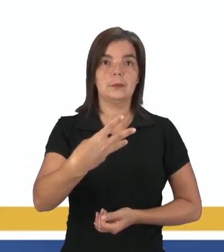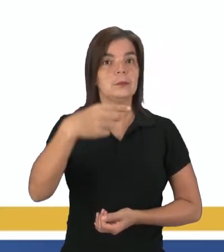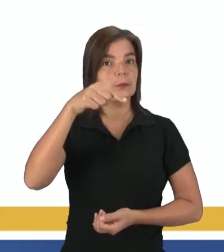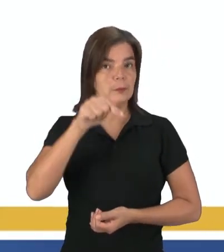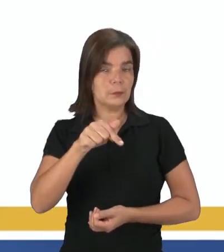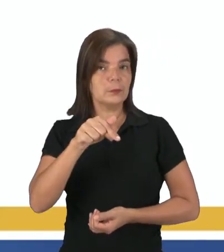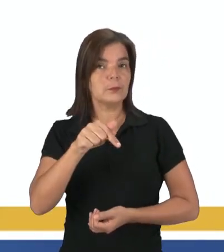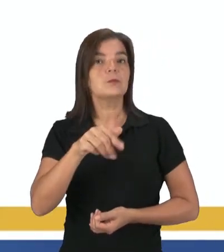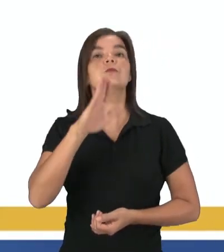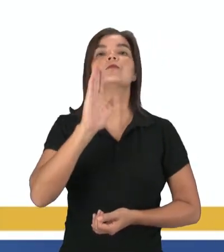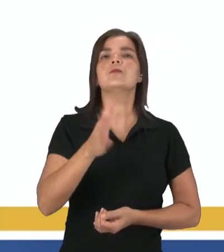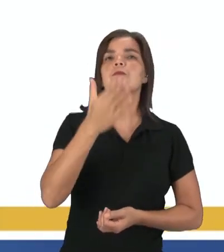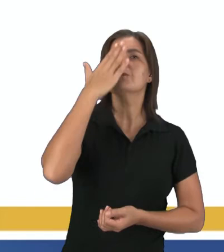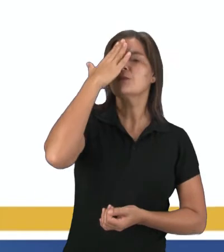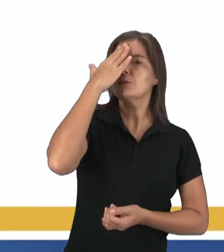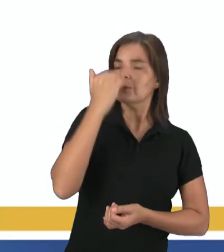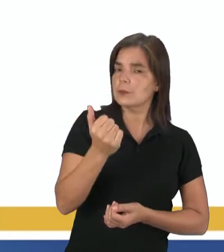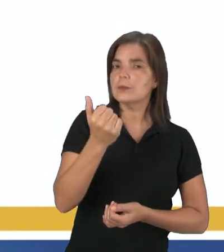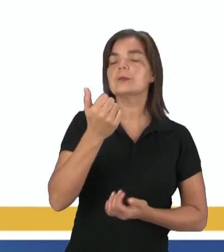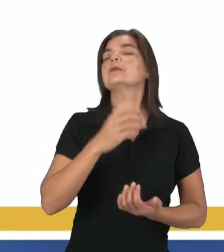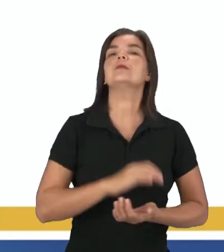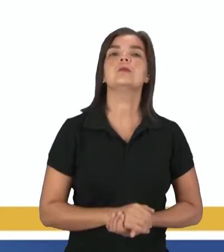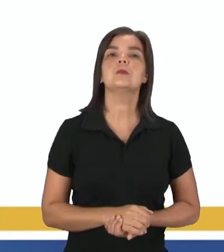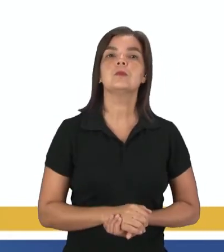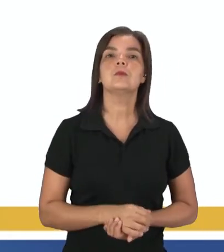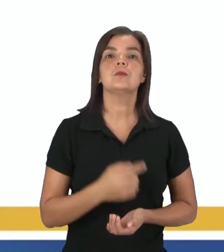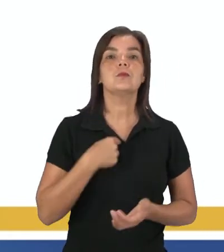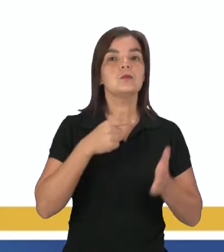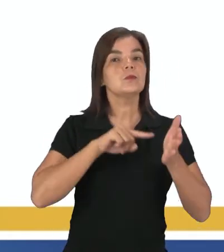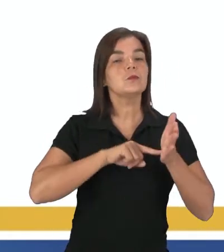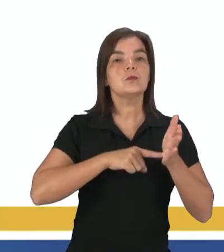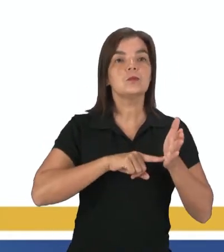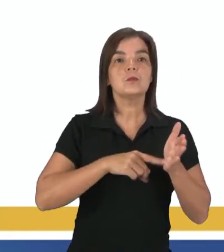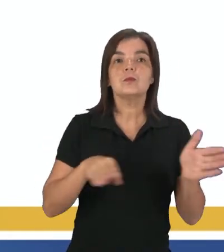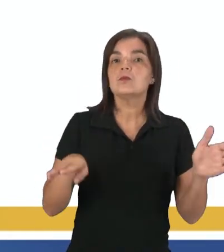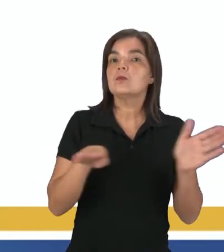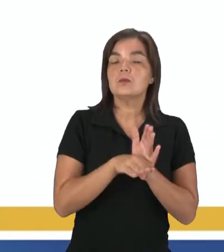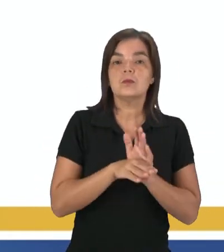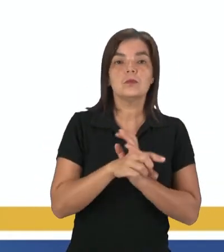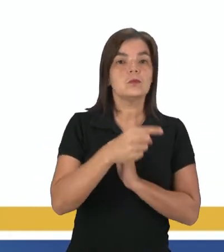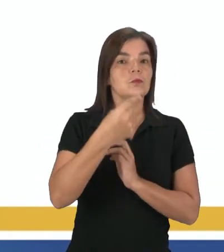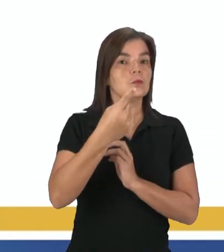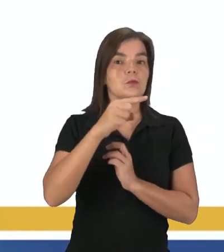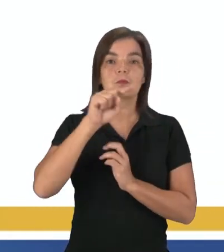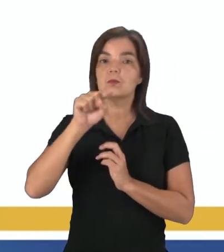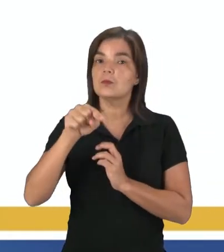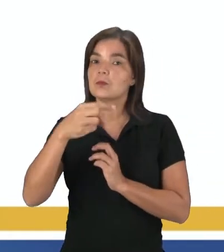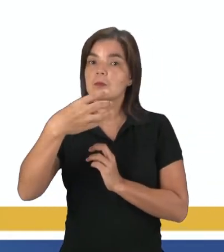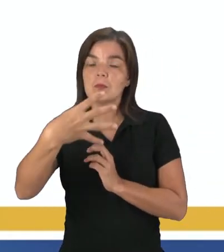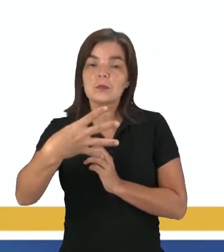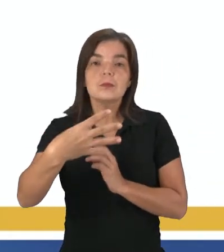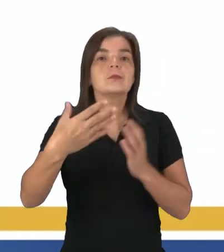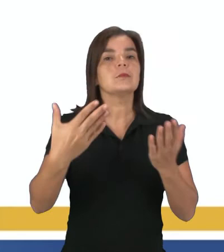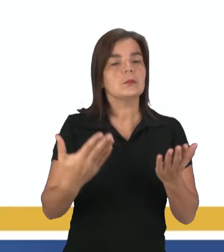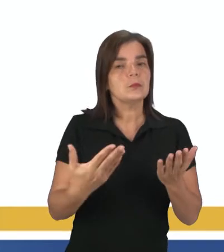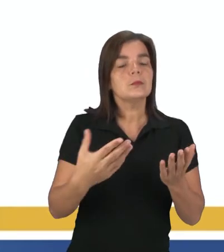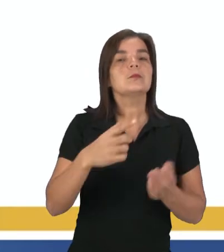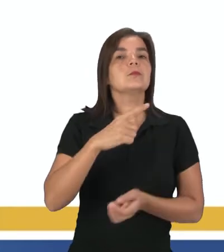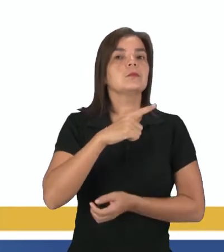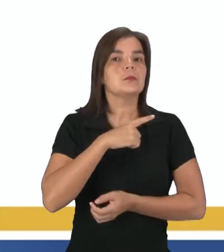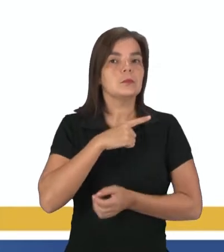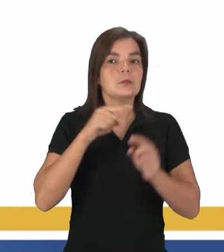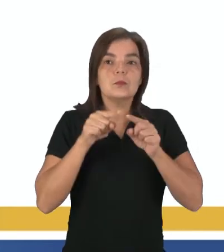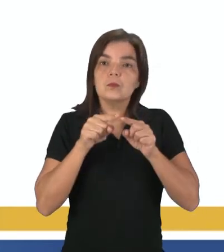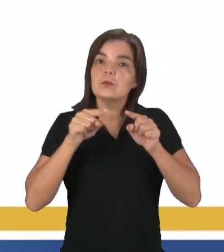já sei que o meu ponto ele não vai chegar até 1,4. Então, é como se eu